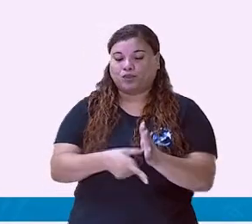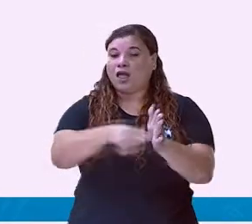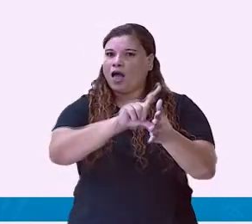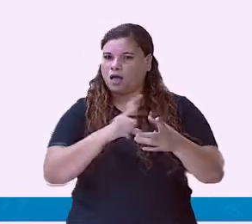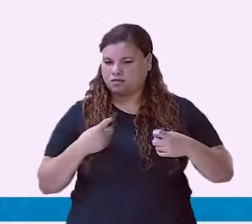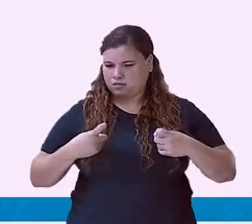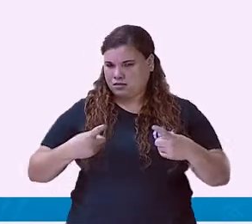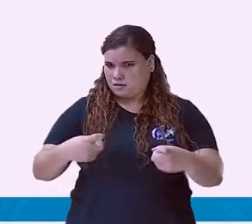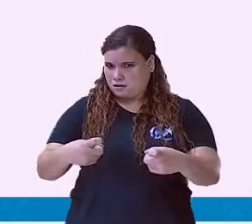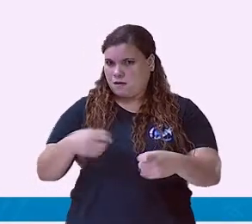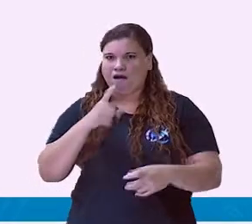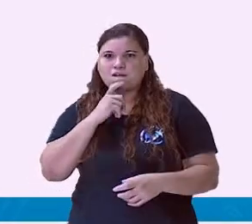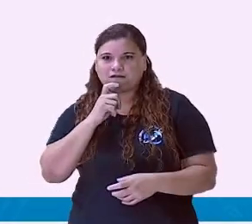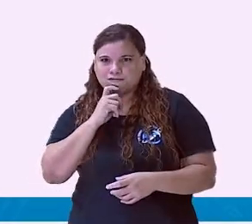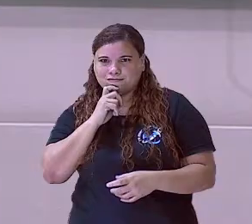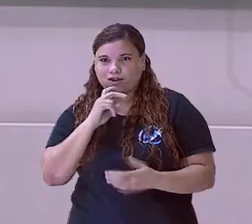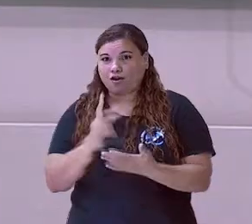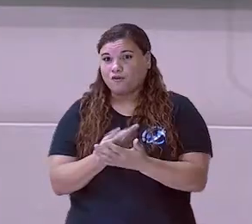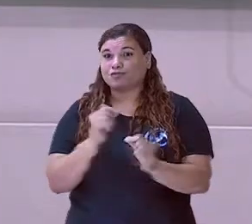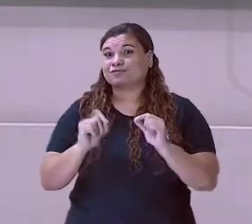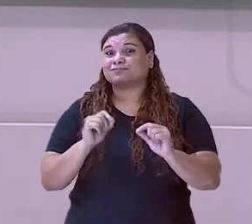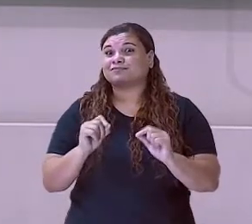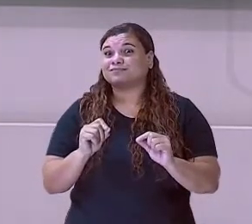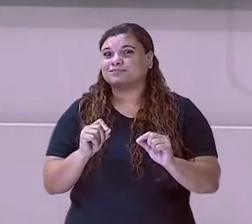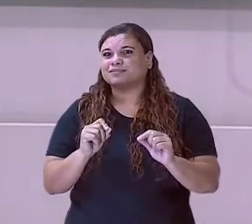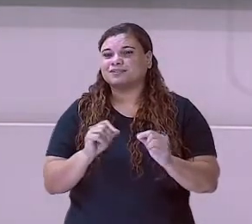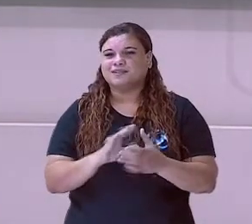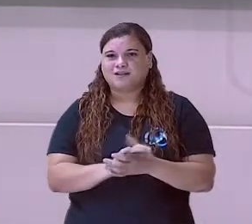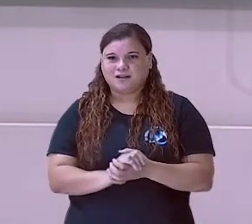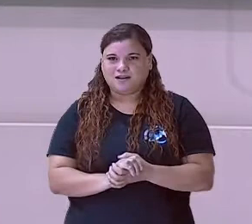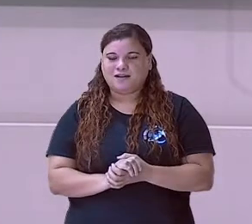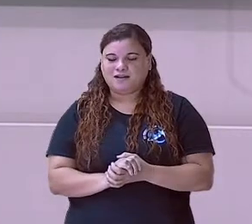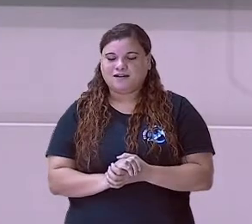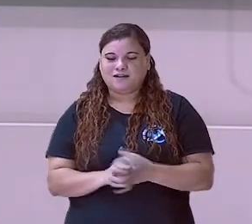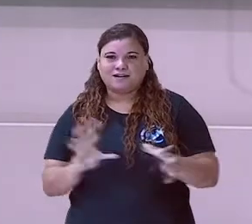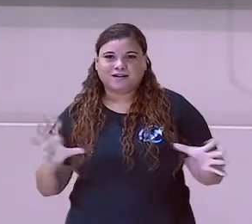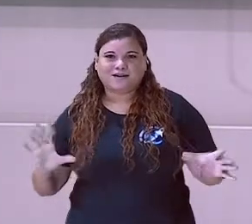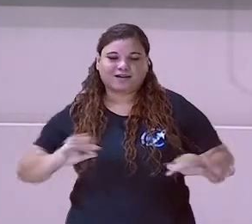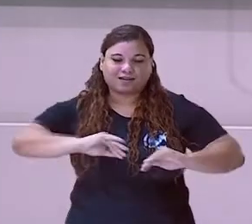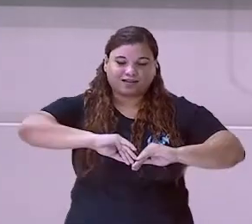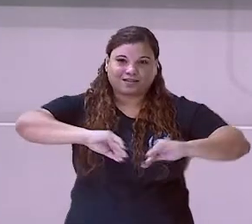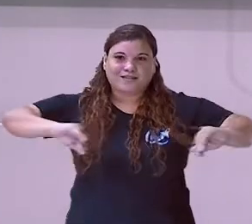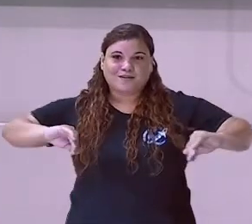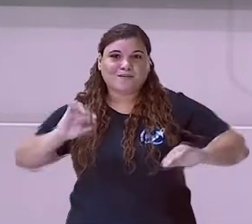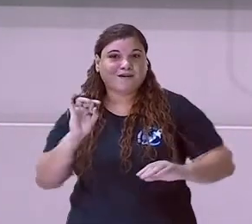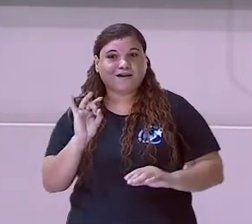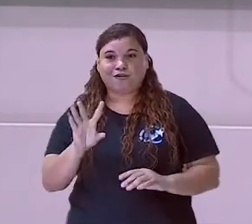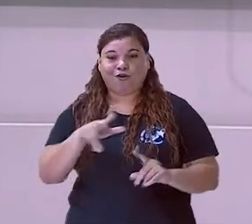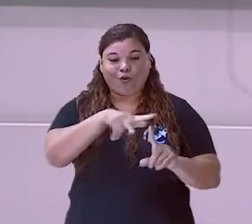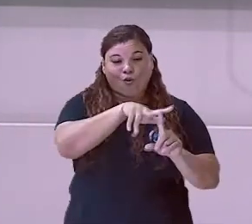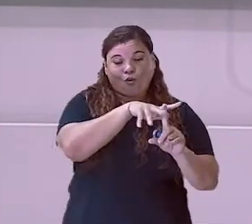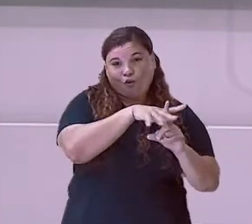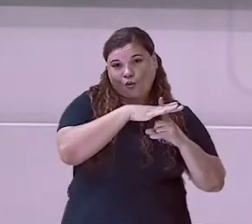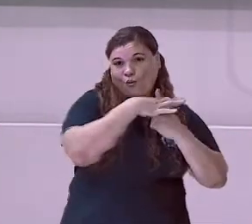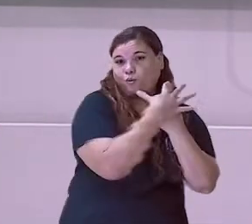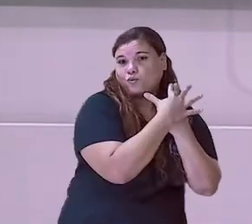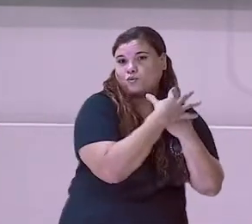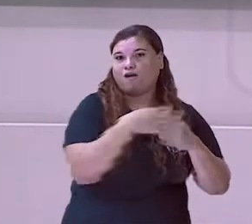Primeiro mundo, países ricos. Segundo mundo, países socialistas liderados pela